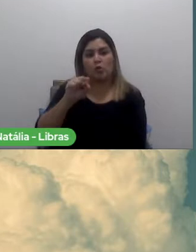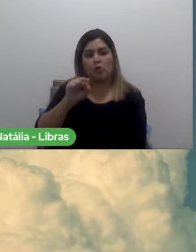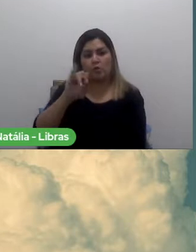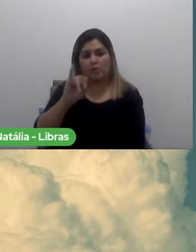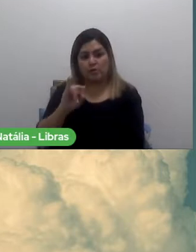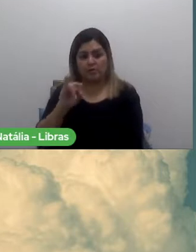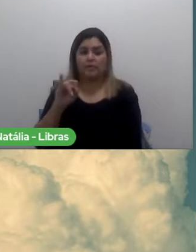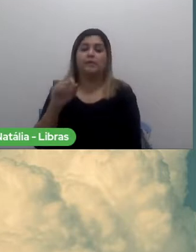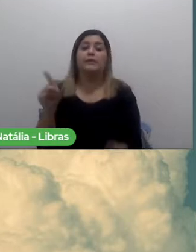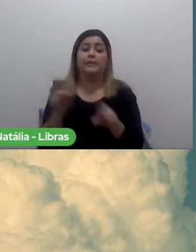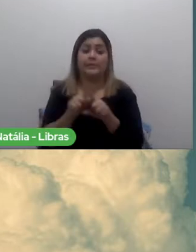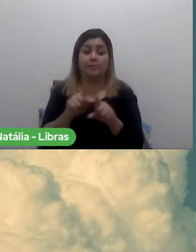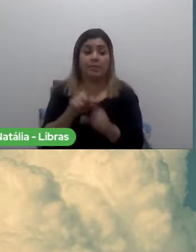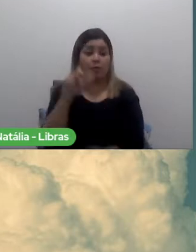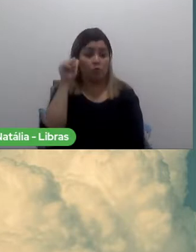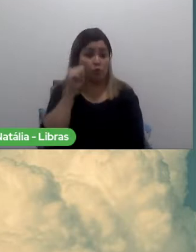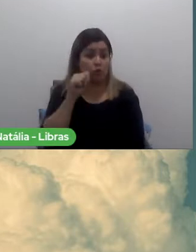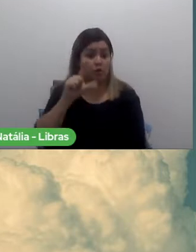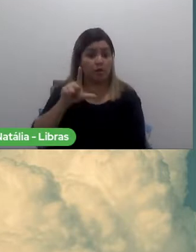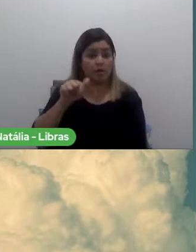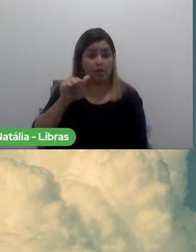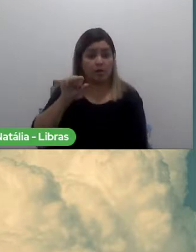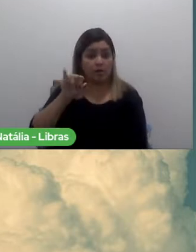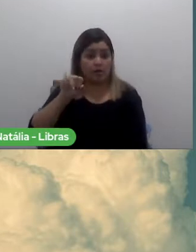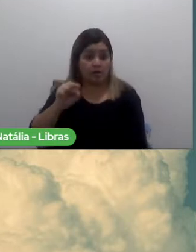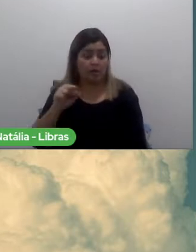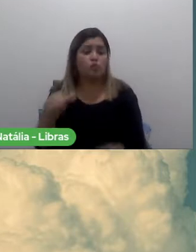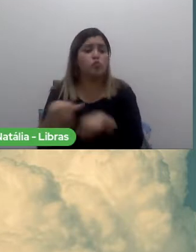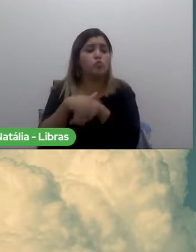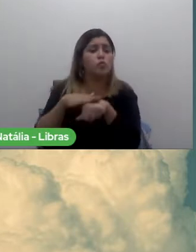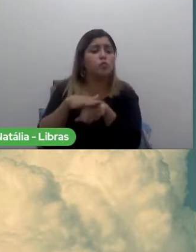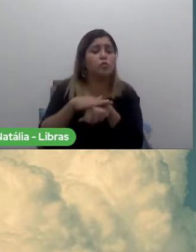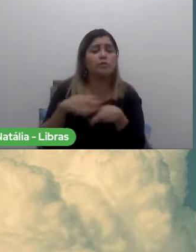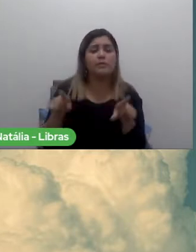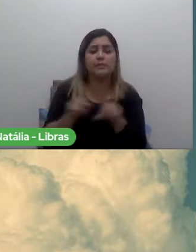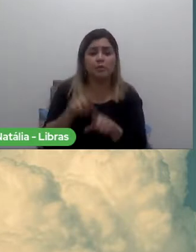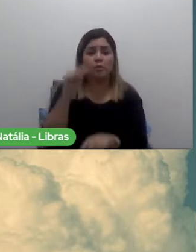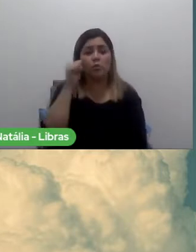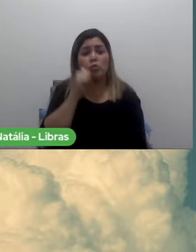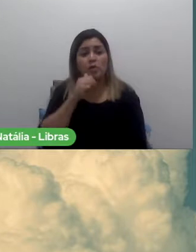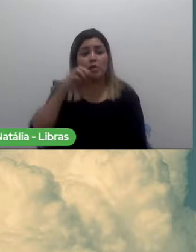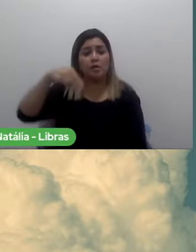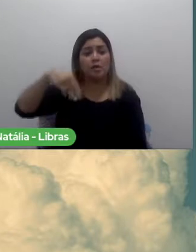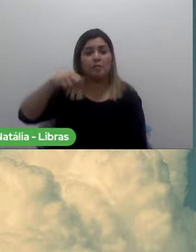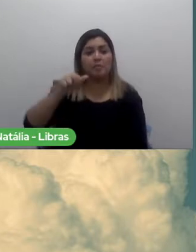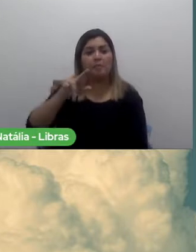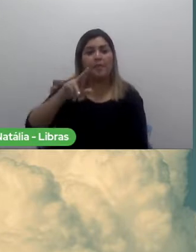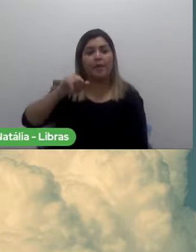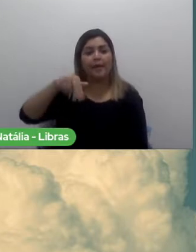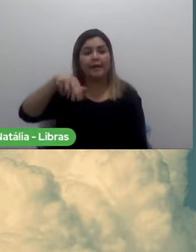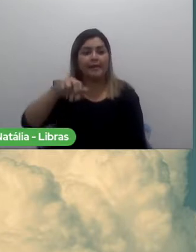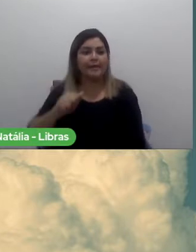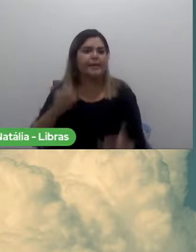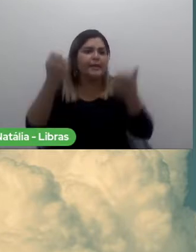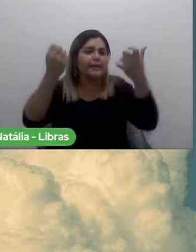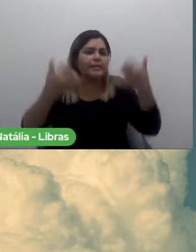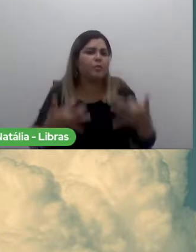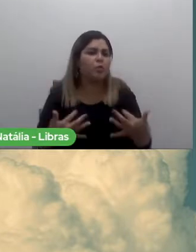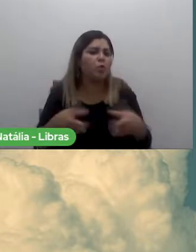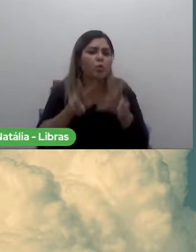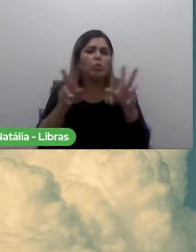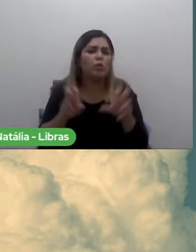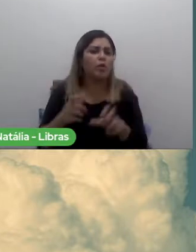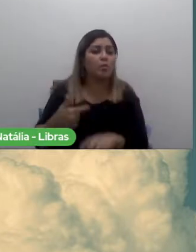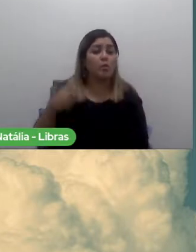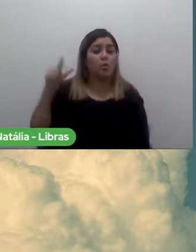Rosi e a Laís, tá? Muito alinhado também com a Mariana e o Tiago, que falaram de Sensible Defaults ontem. Esse